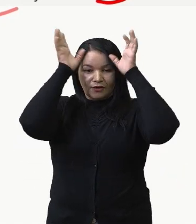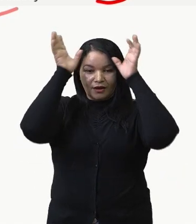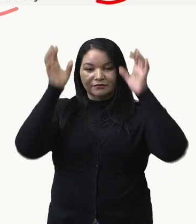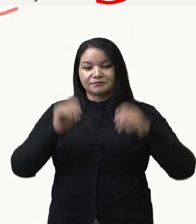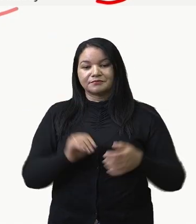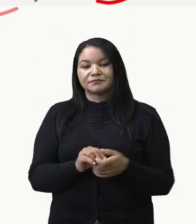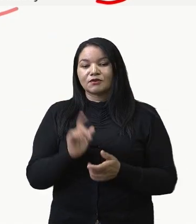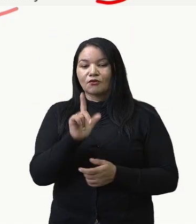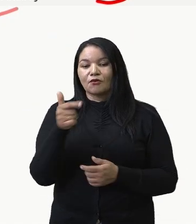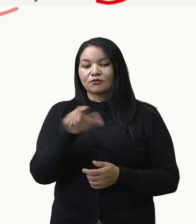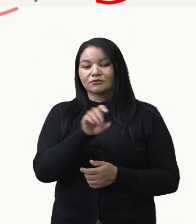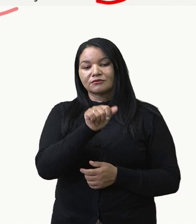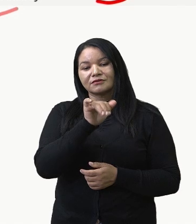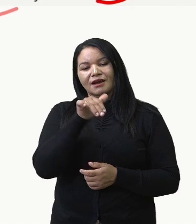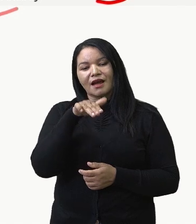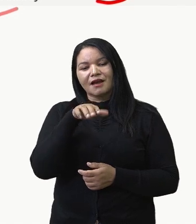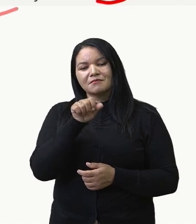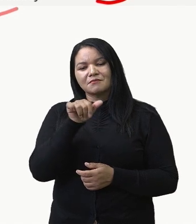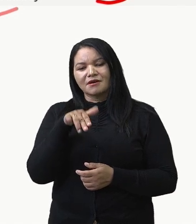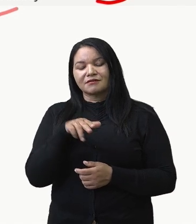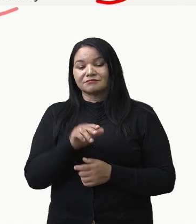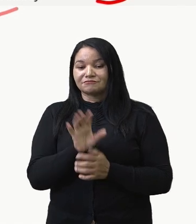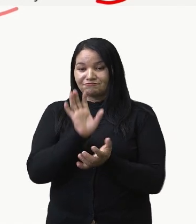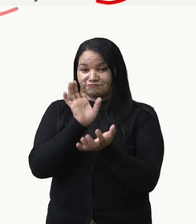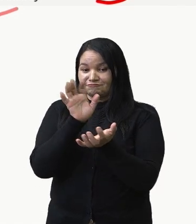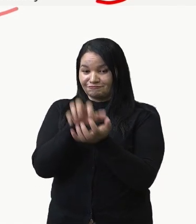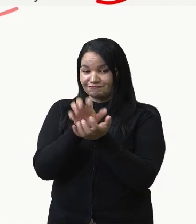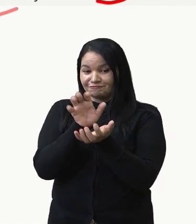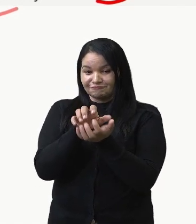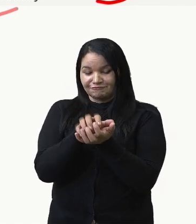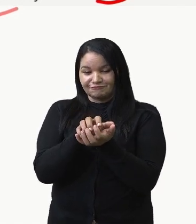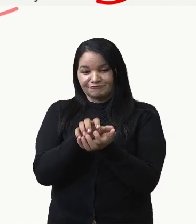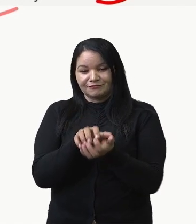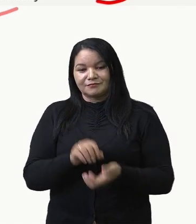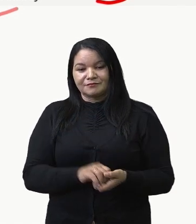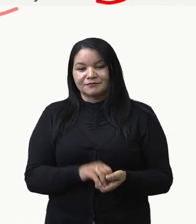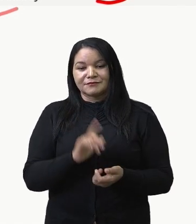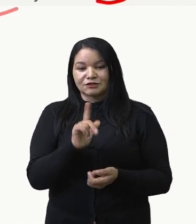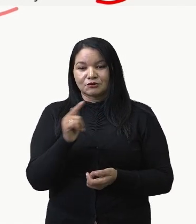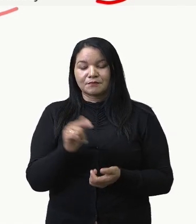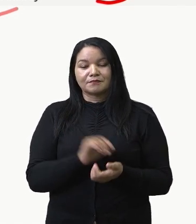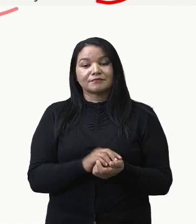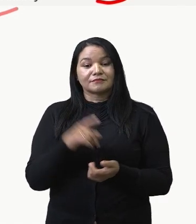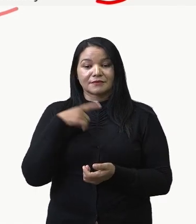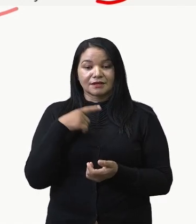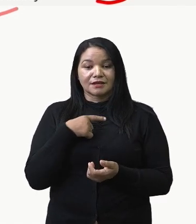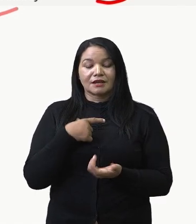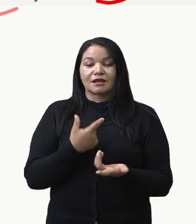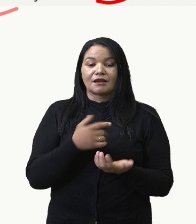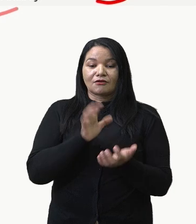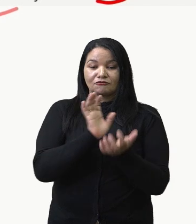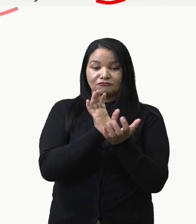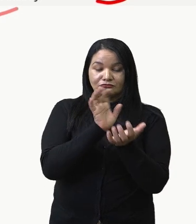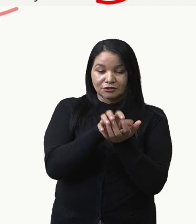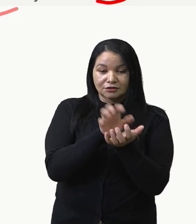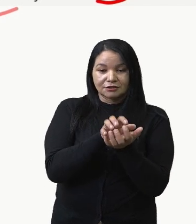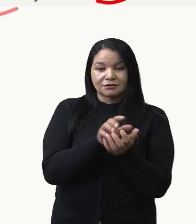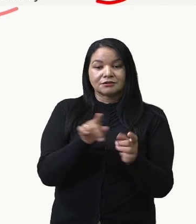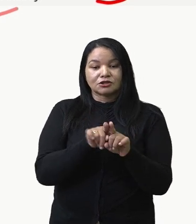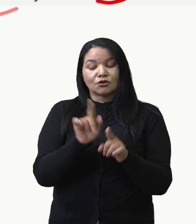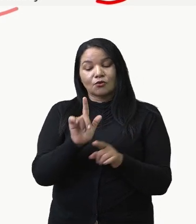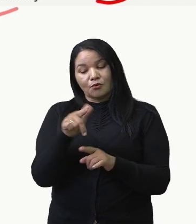jacaré ciman olha aí que legal né lembrem-se temos o jacaré que é Caiman e temos o